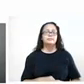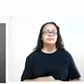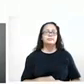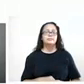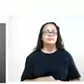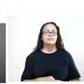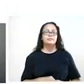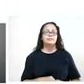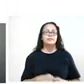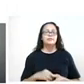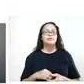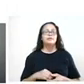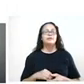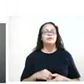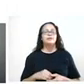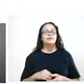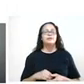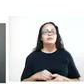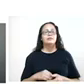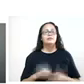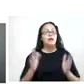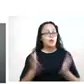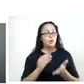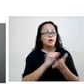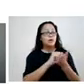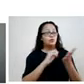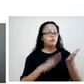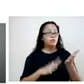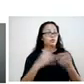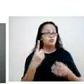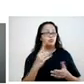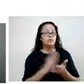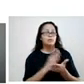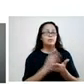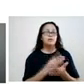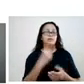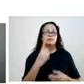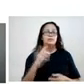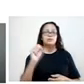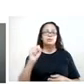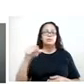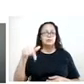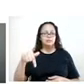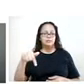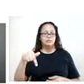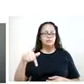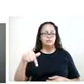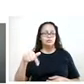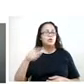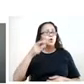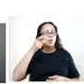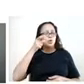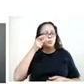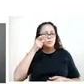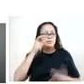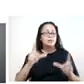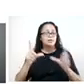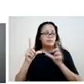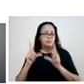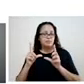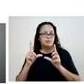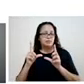Bom, pessoal, antes de encerrar a aula, vamos resolver a atividade 1 da página 187. Observe a imagem a